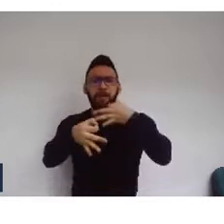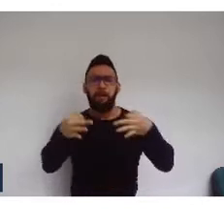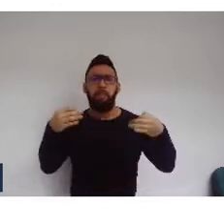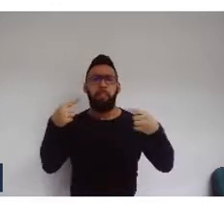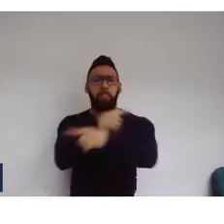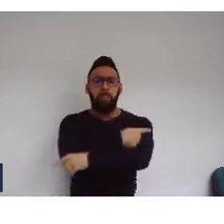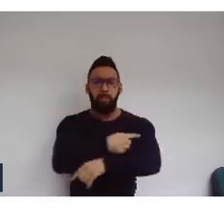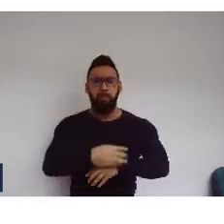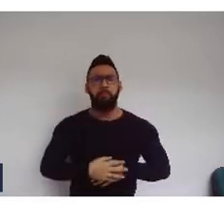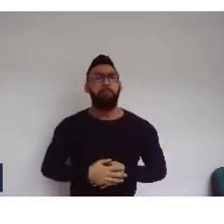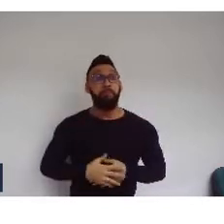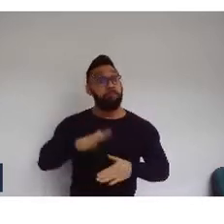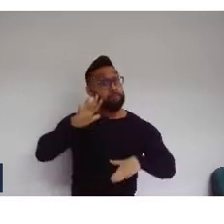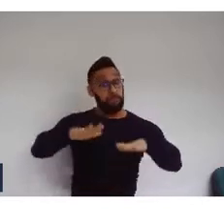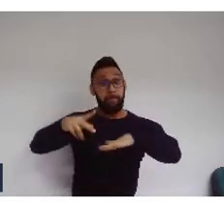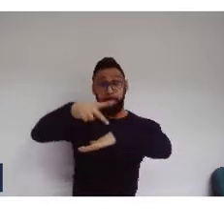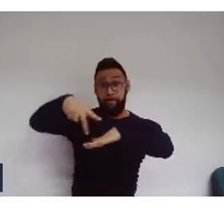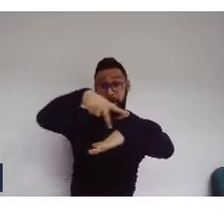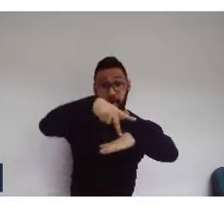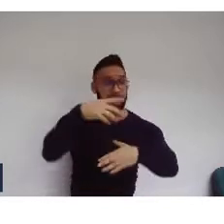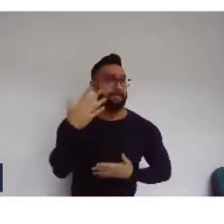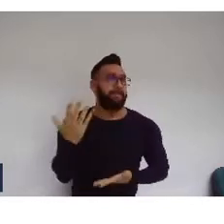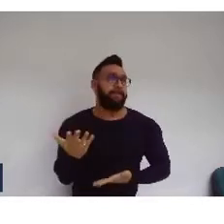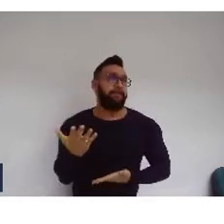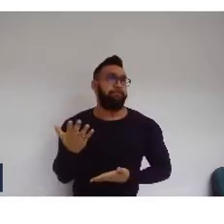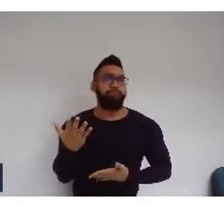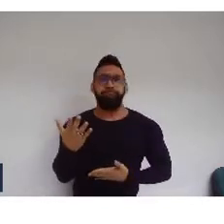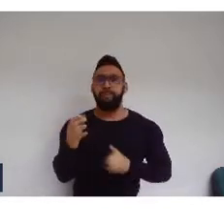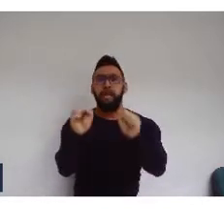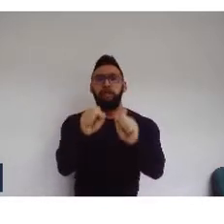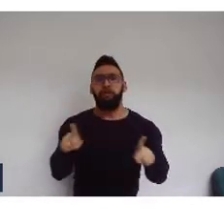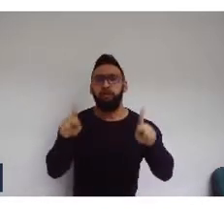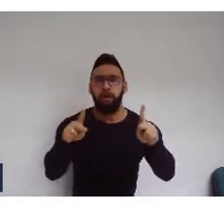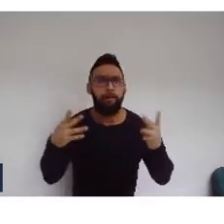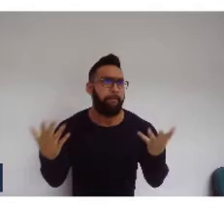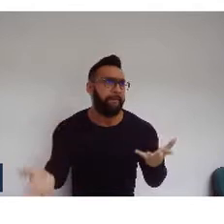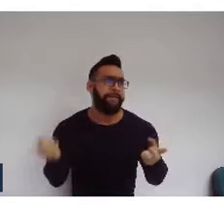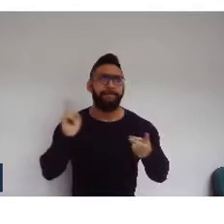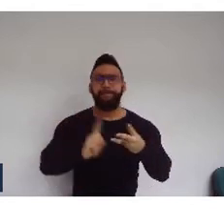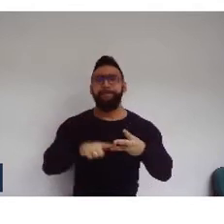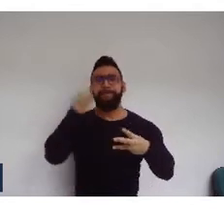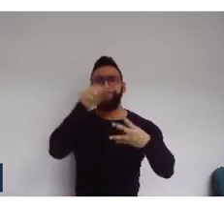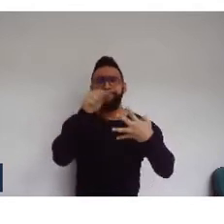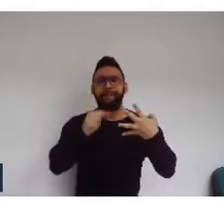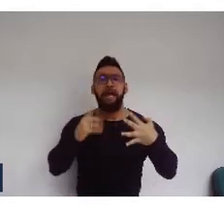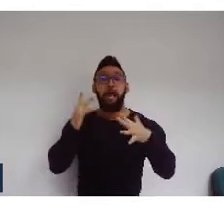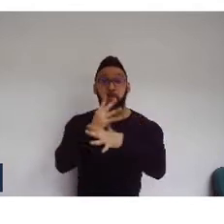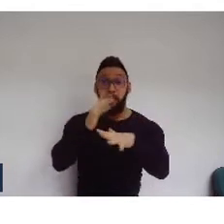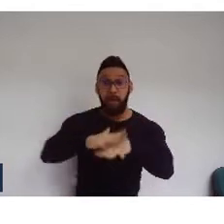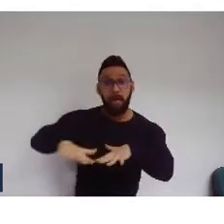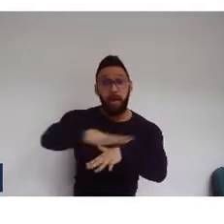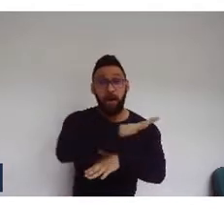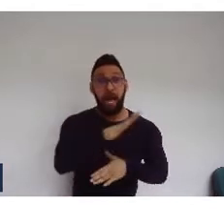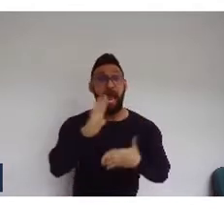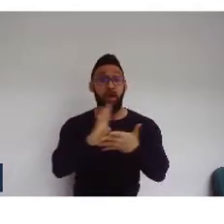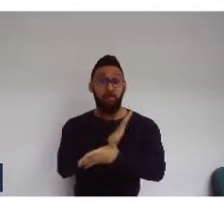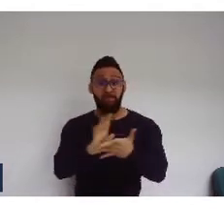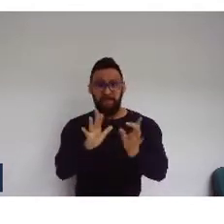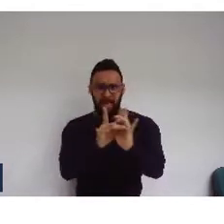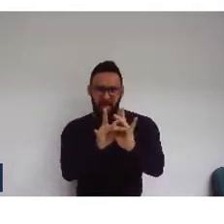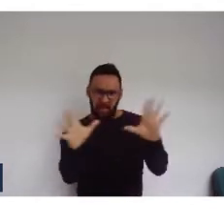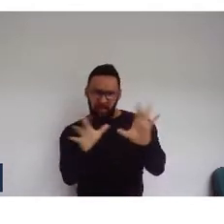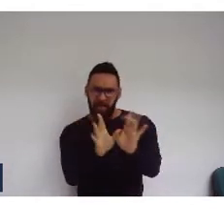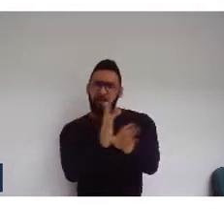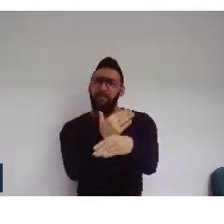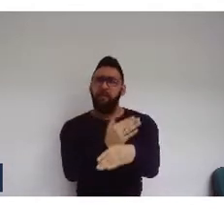alguns lugares públicos, as práticas sexuais são permitidas nesses